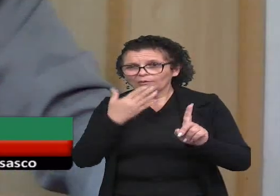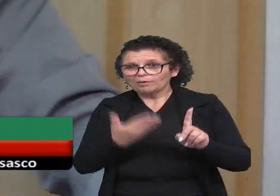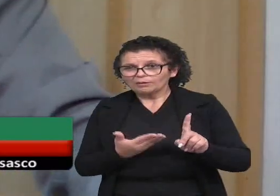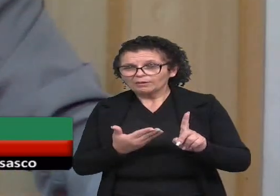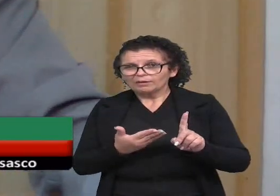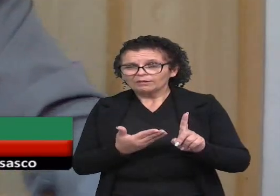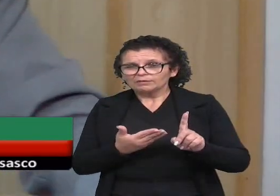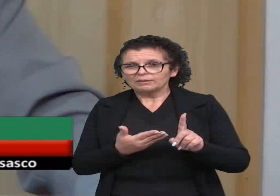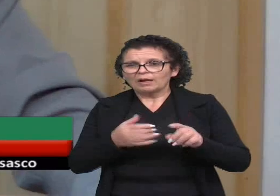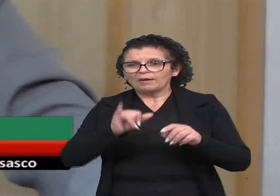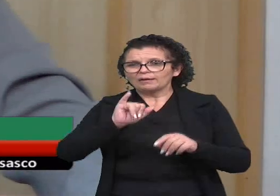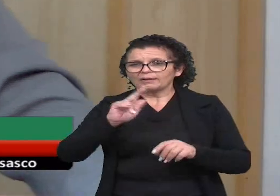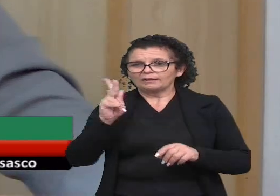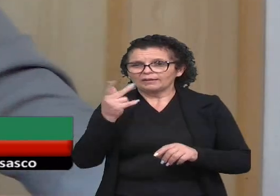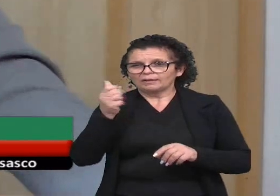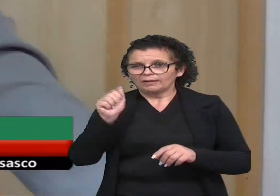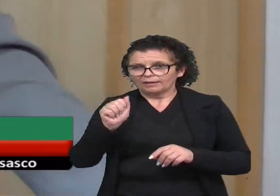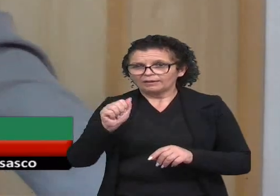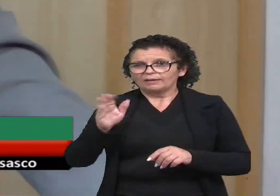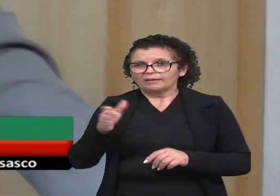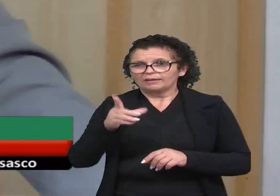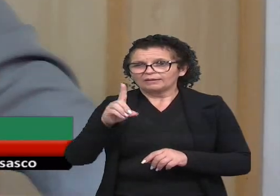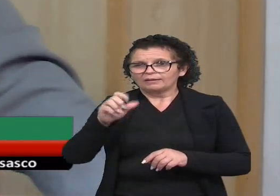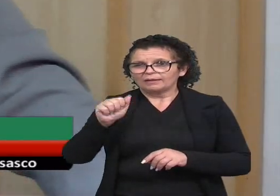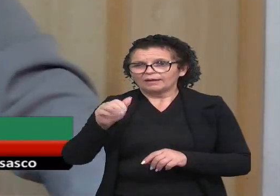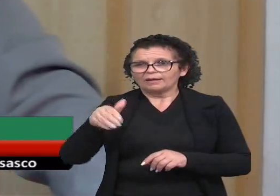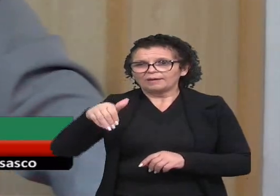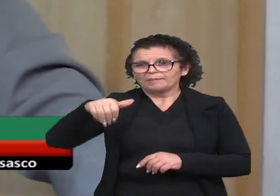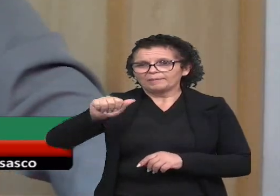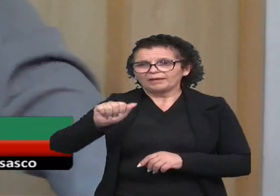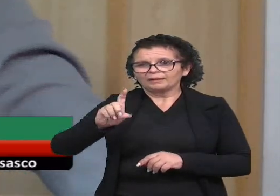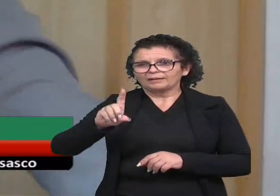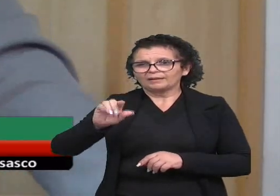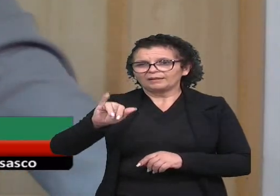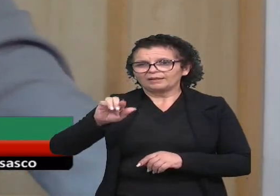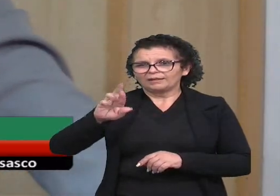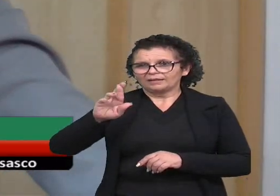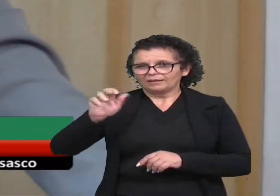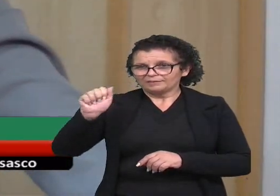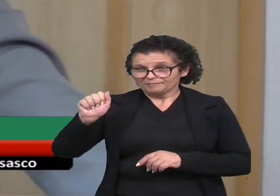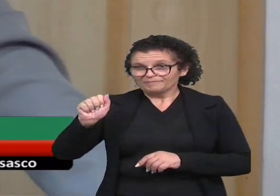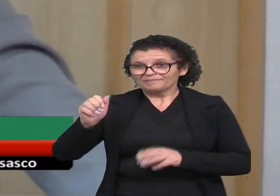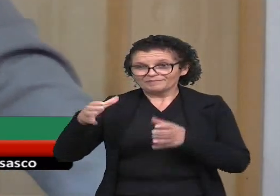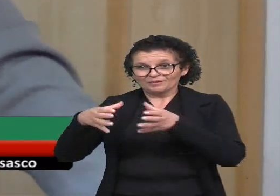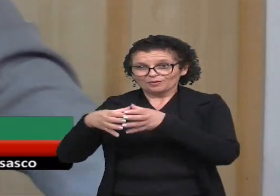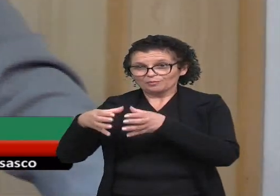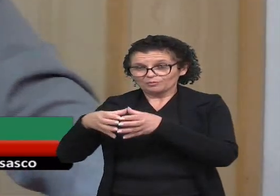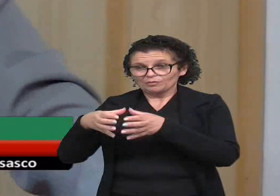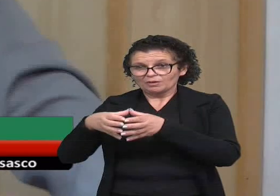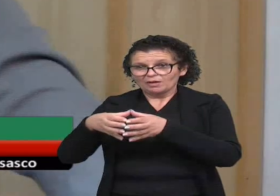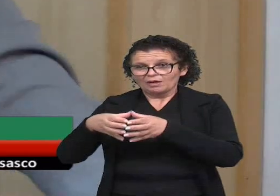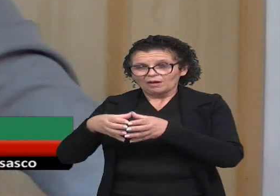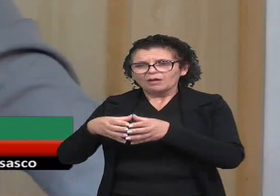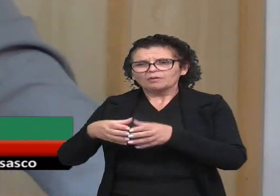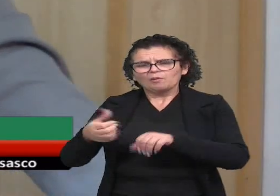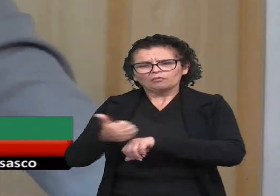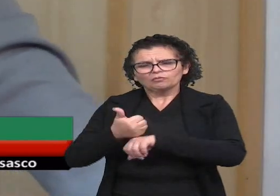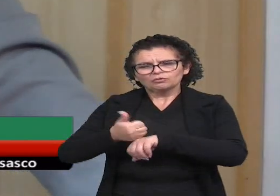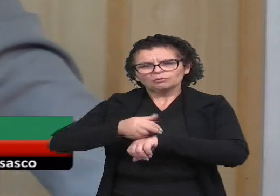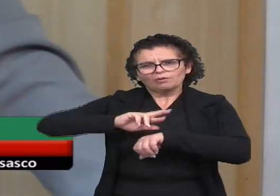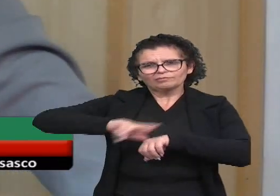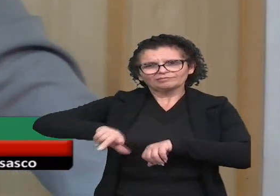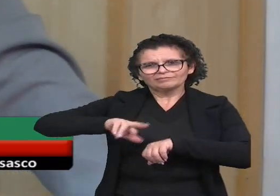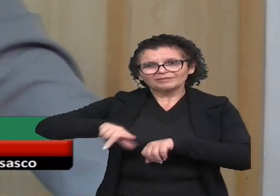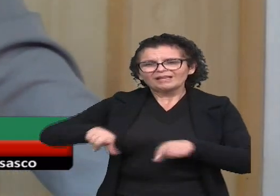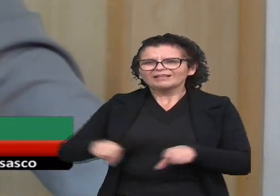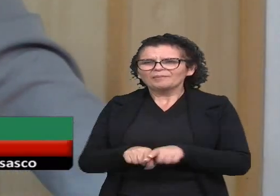Ilha da Madeira Futebol Clube, porque hoje eu não estou fazendo uma homenagem só para o Ilha, eu estou fazendo uma homenagem para o futebol amador da nossa cidade,